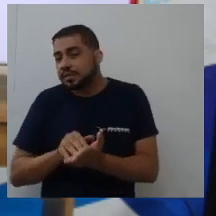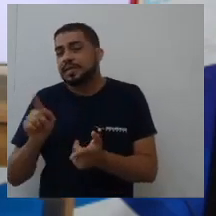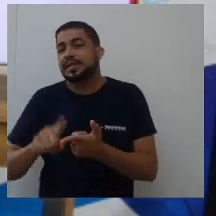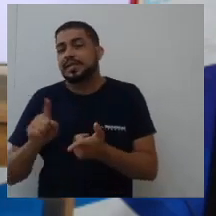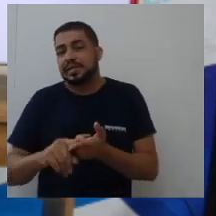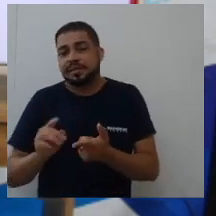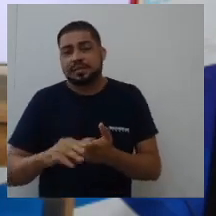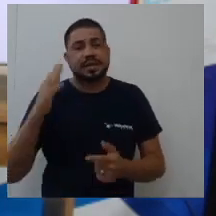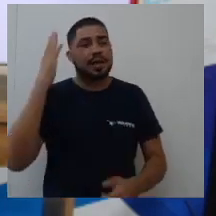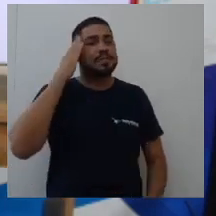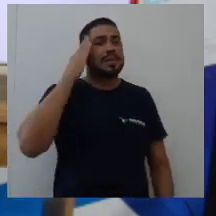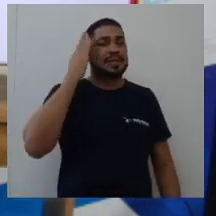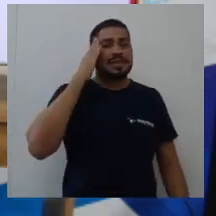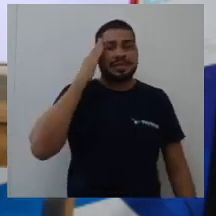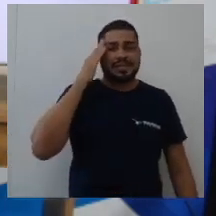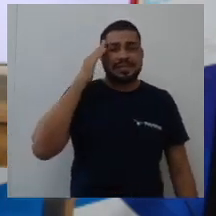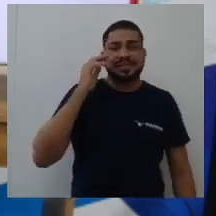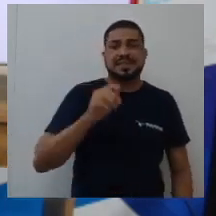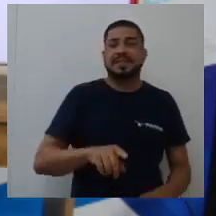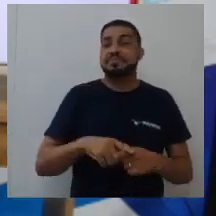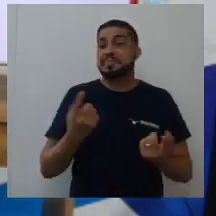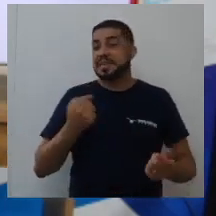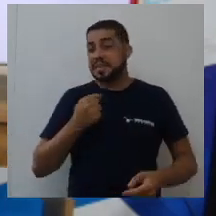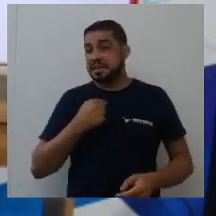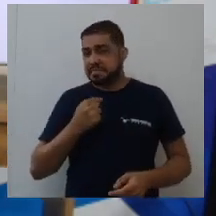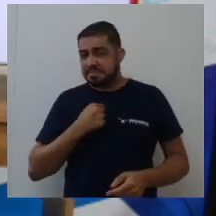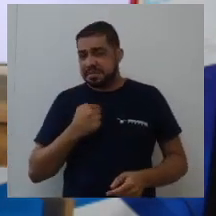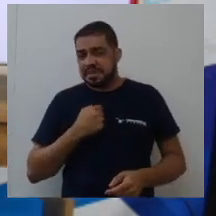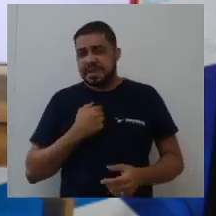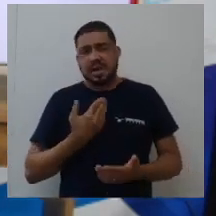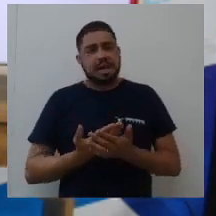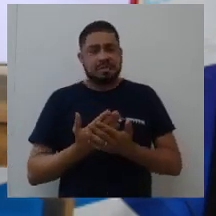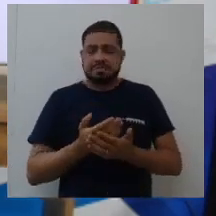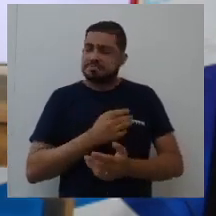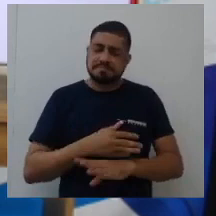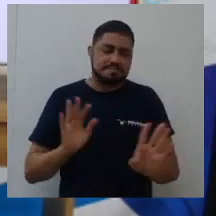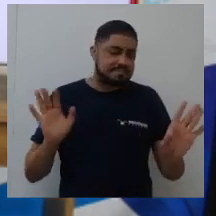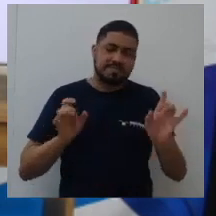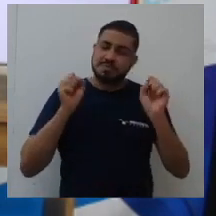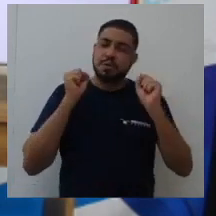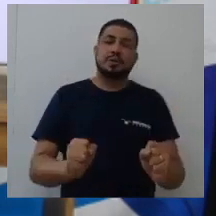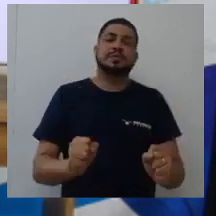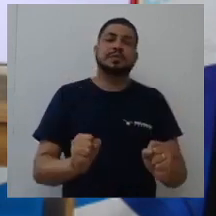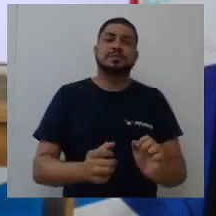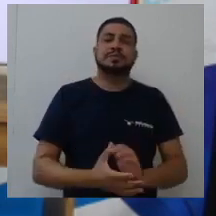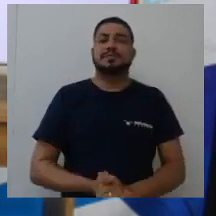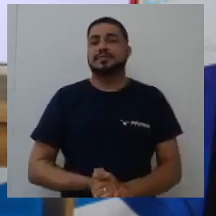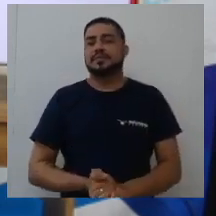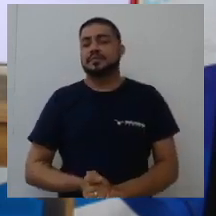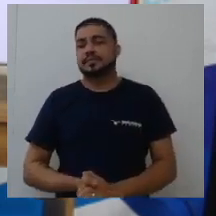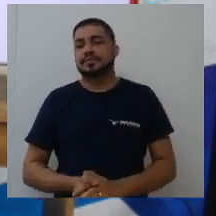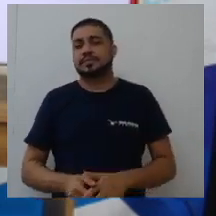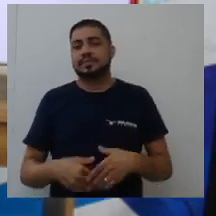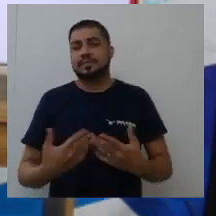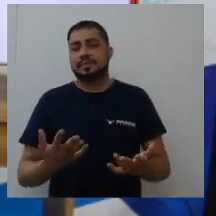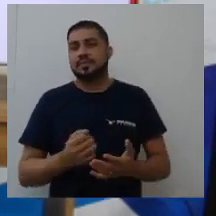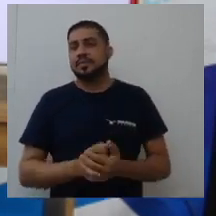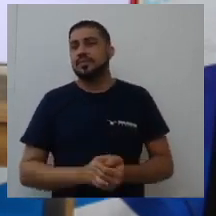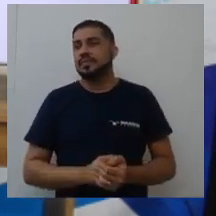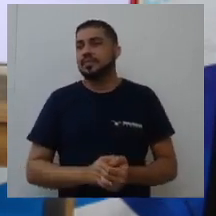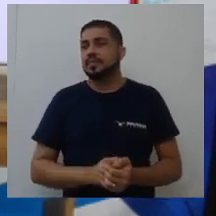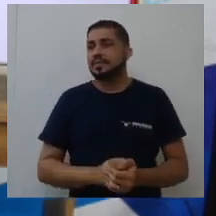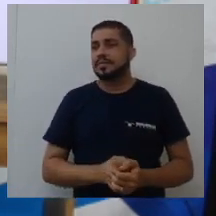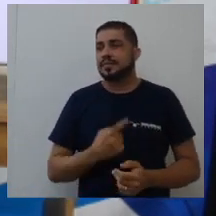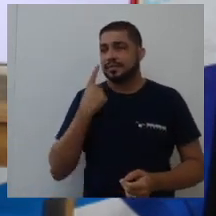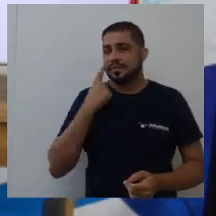mente também. Tá joia? Mas na minha aula pode. Tranquilão? Olha só. Aê, massa, velho,